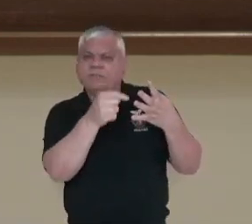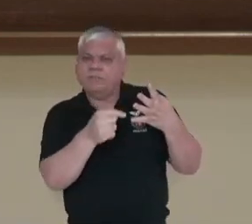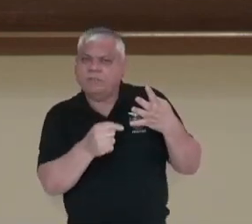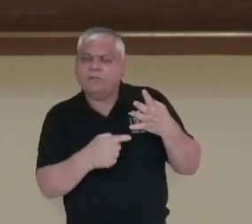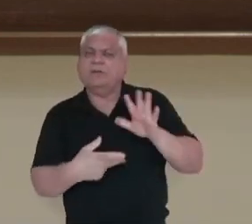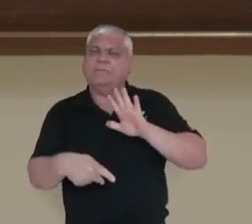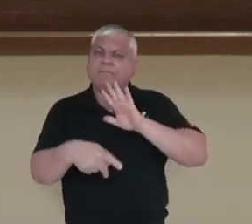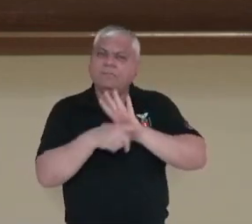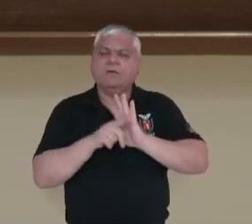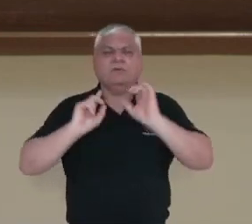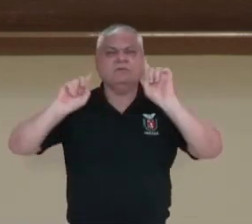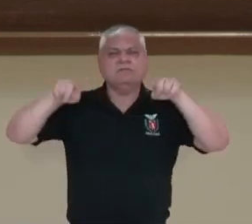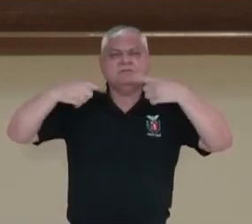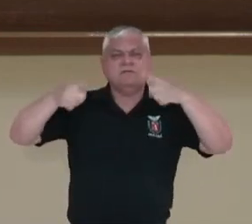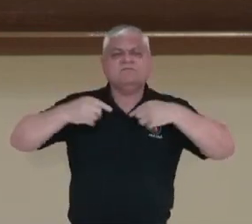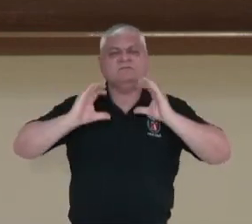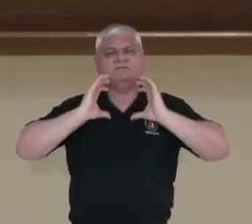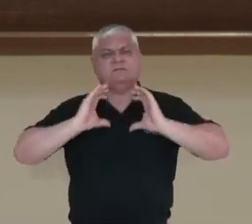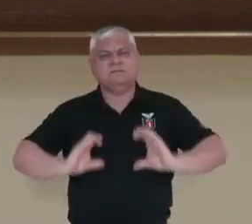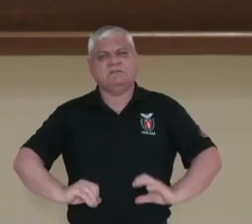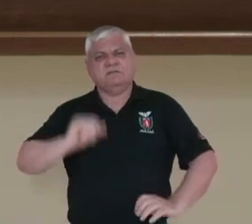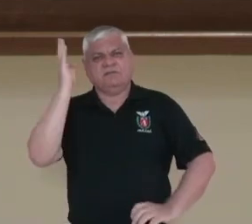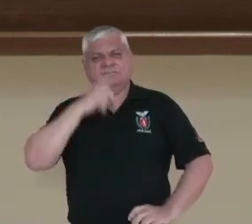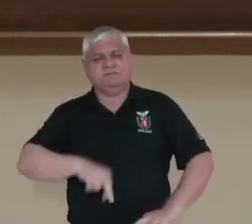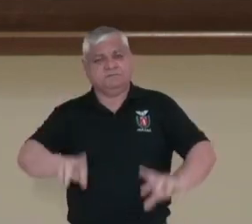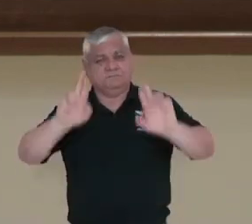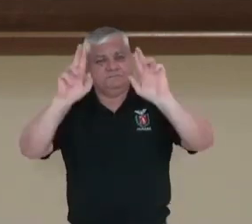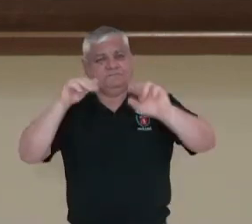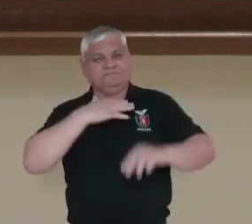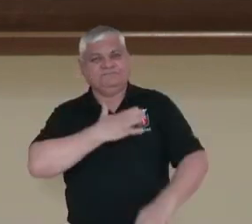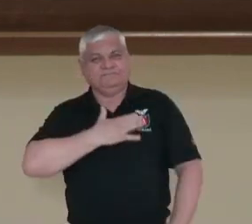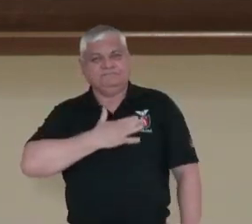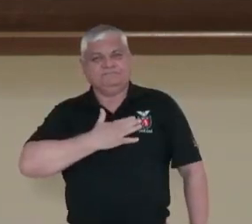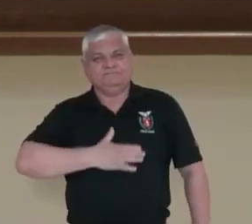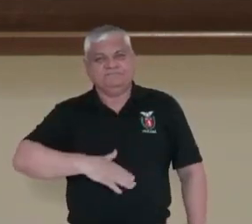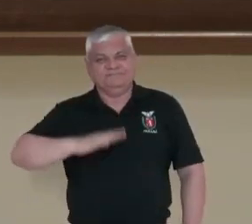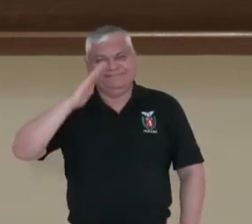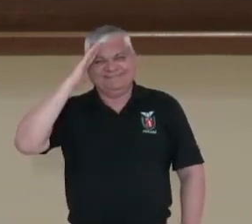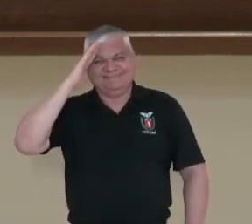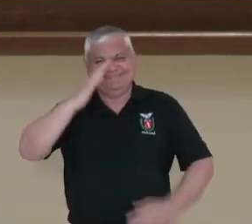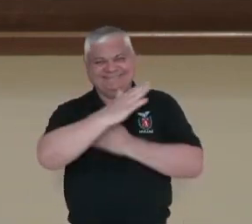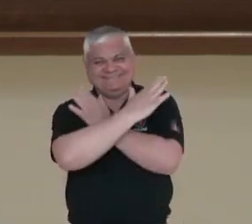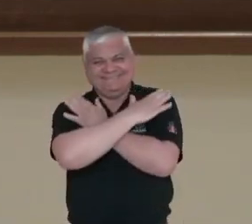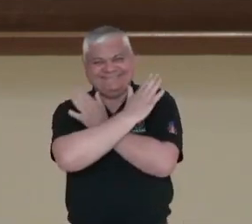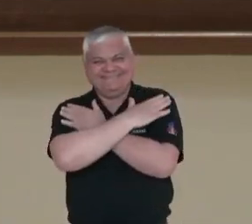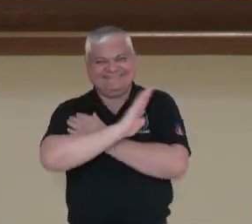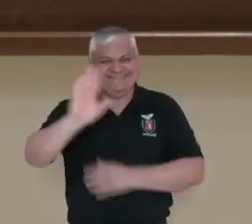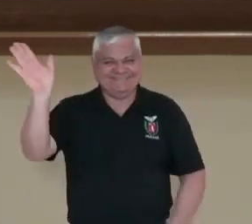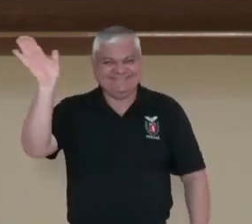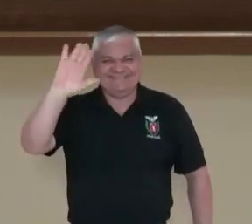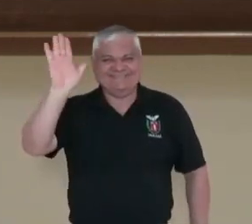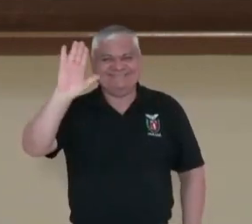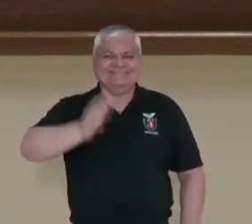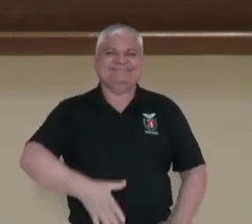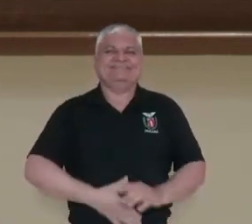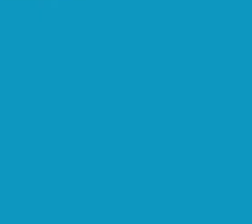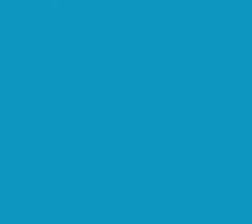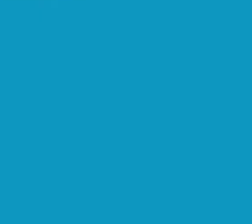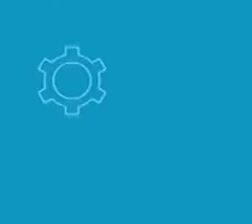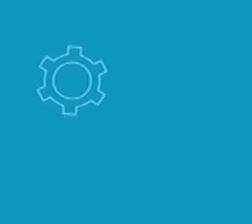e desafios da cidadania no Brasil. Espero que vocês tenham gostado. Forte abraço para vocês. Até a próxima.